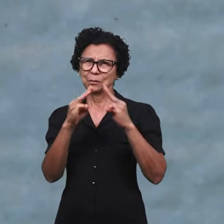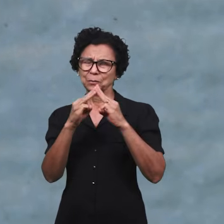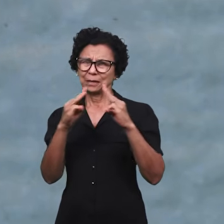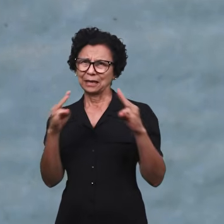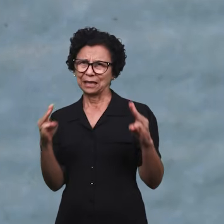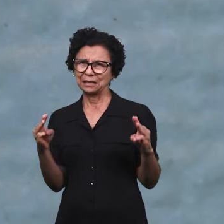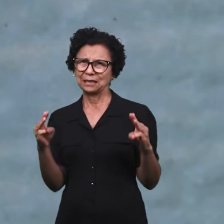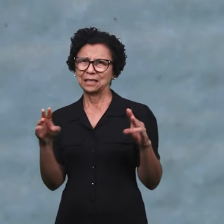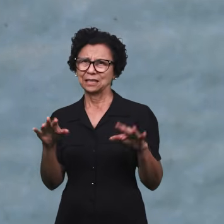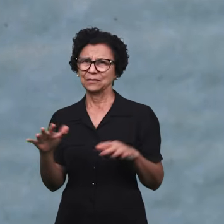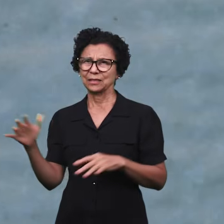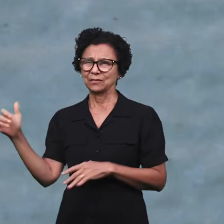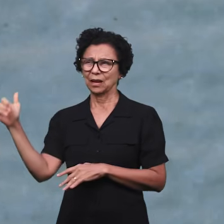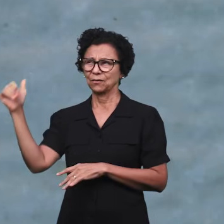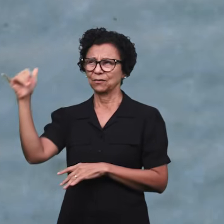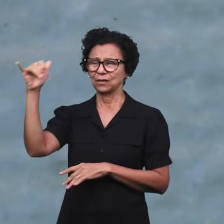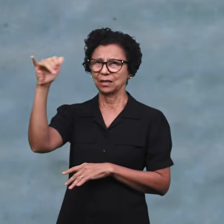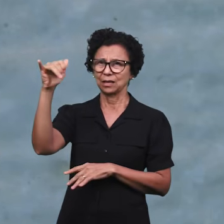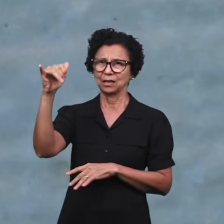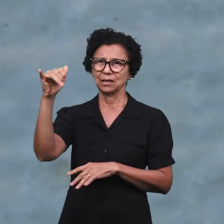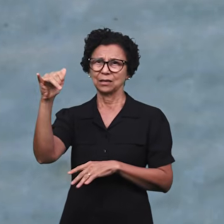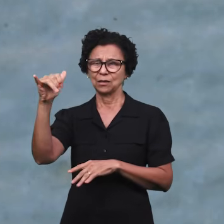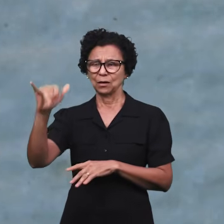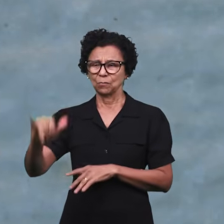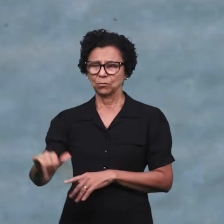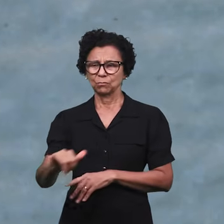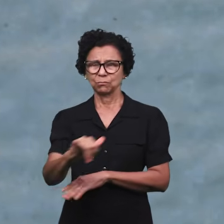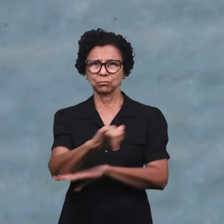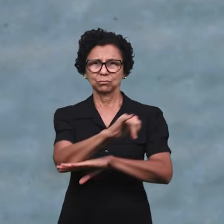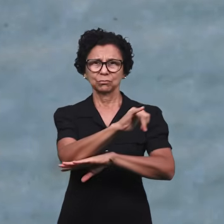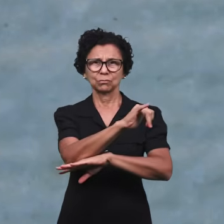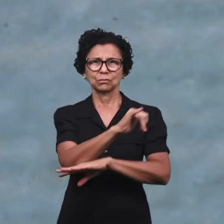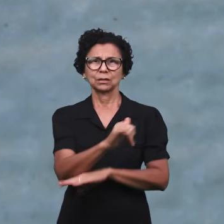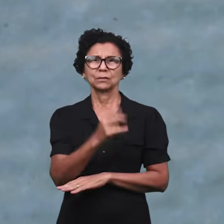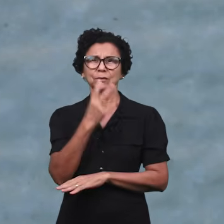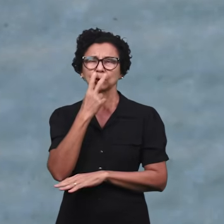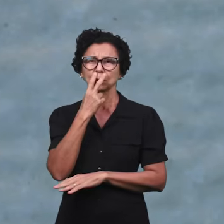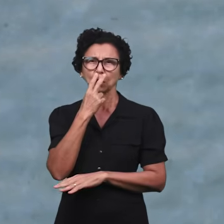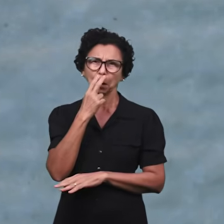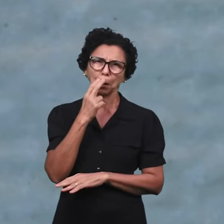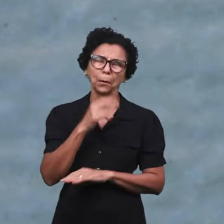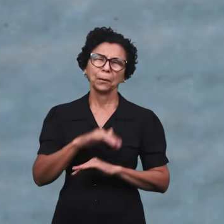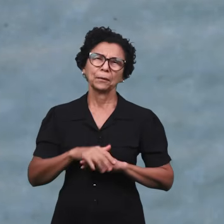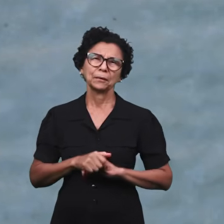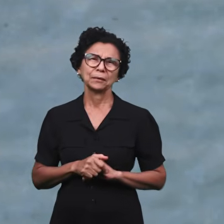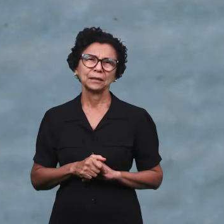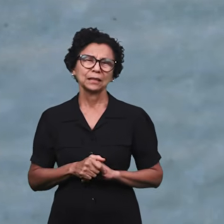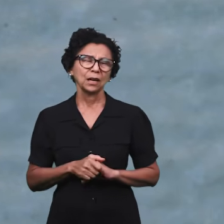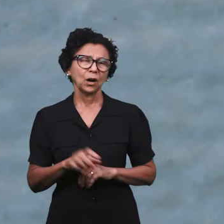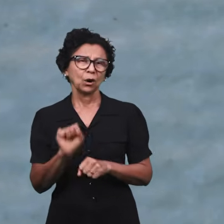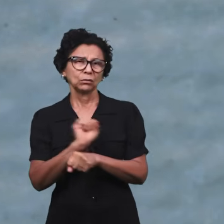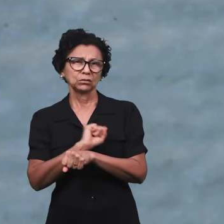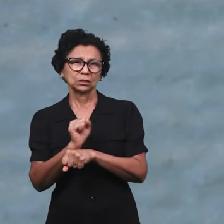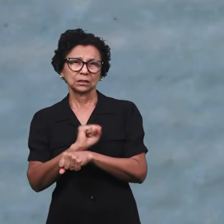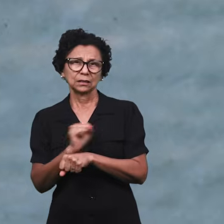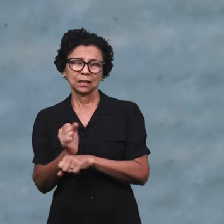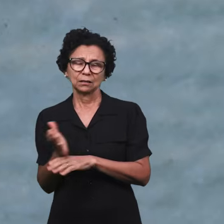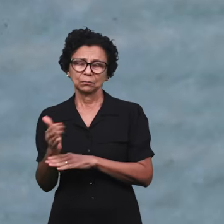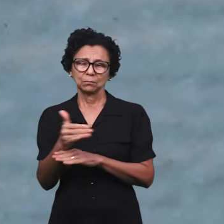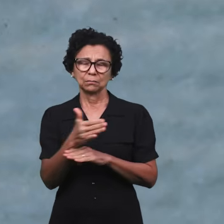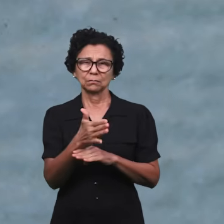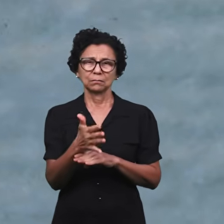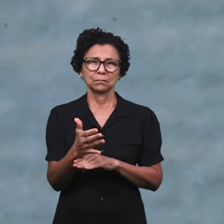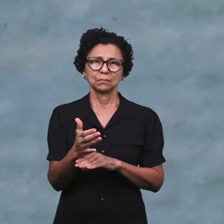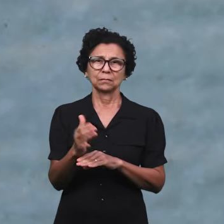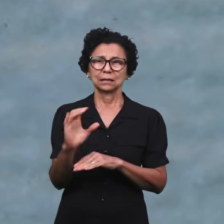desembarca em Vitória, vem de ônibus, desembarca em Vitória, ou vem de carro, passa ali por Cariacica ou por Vila Velha,